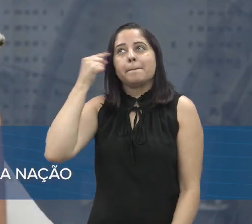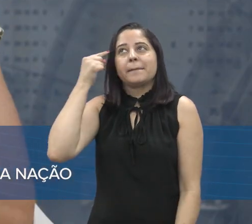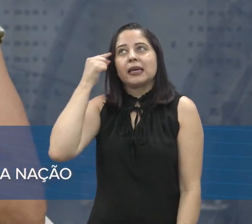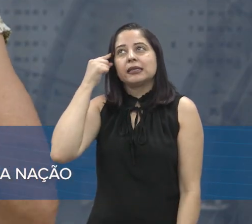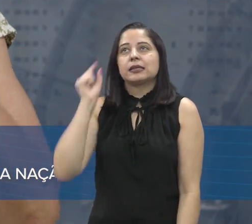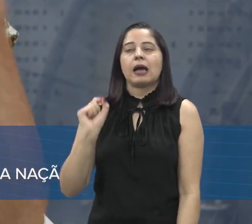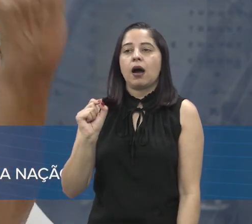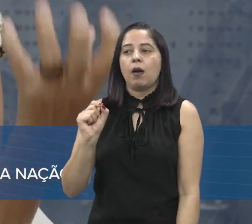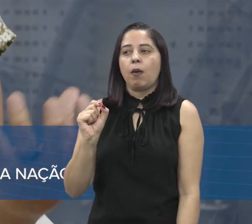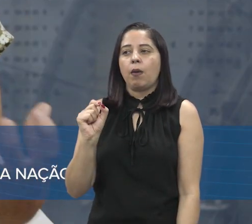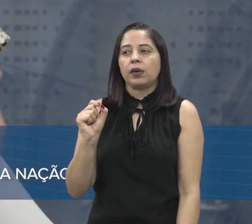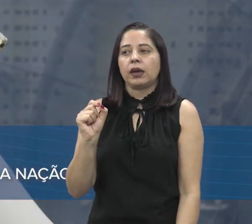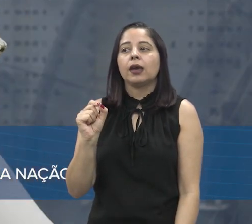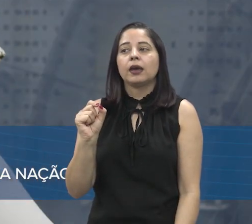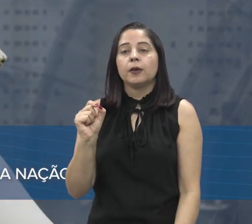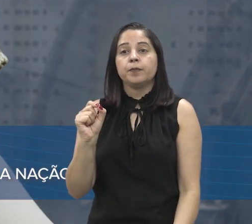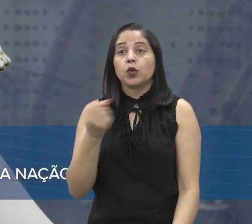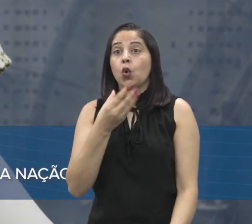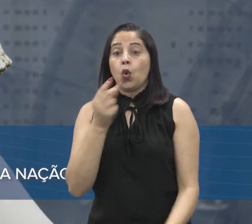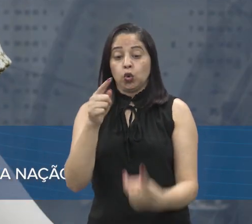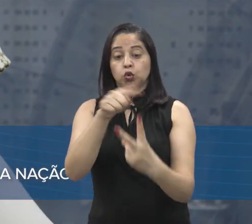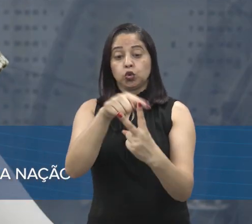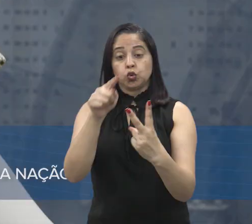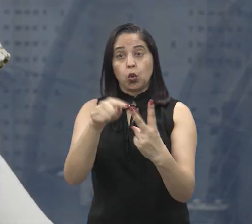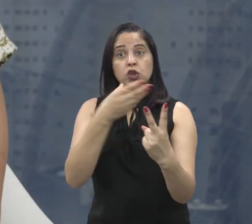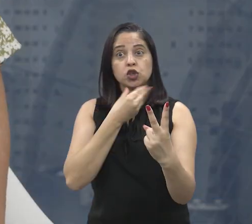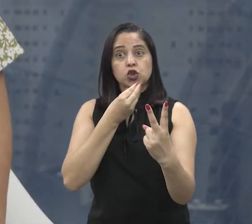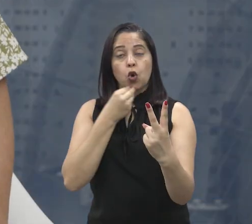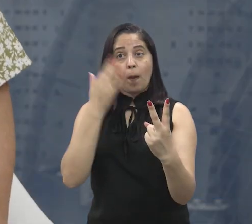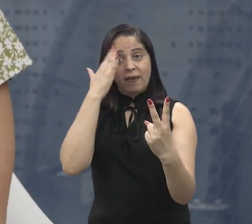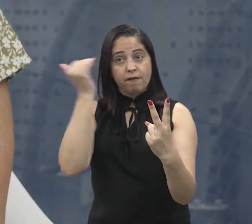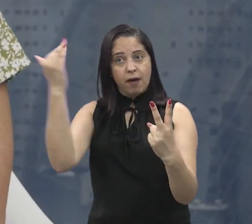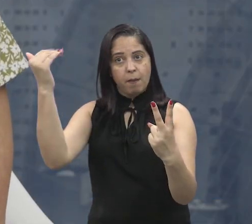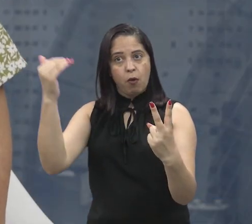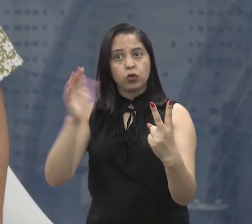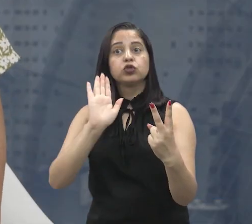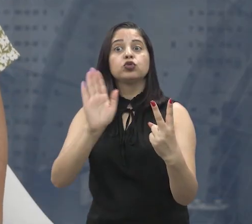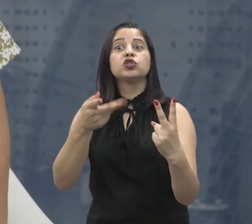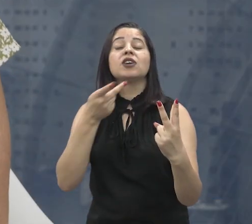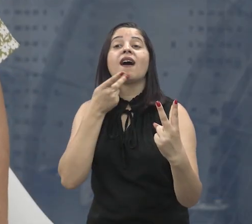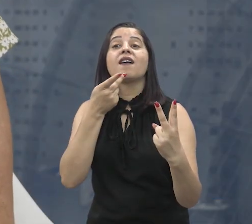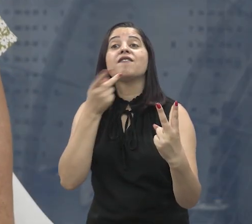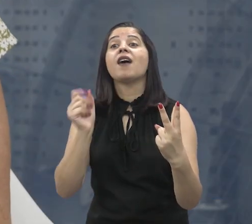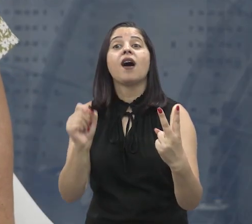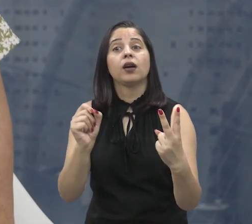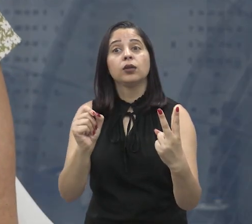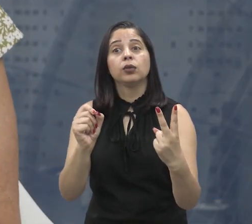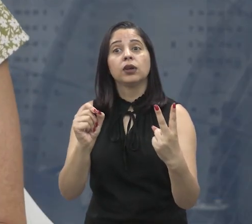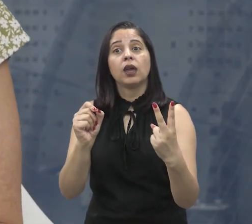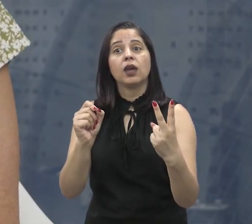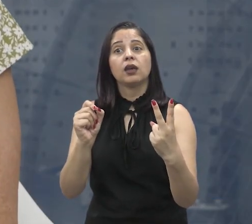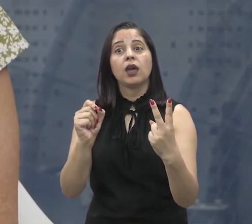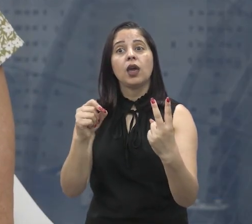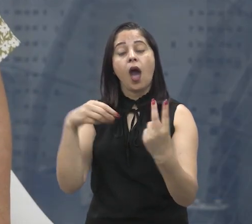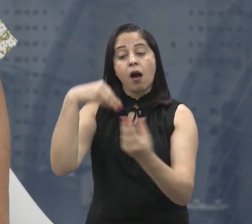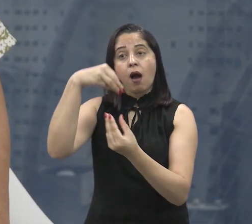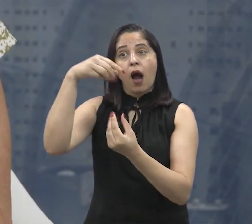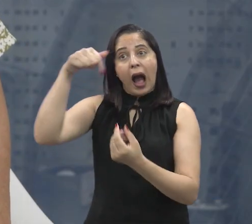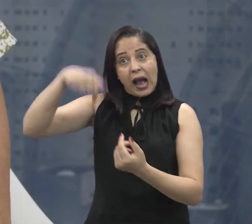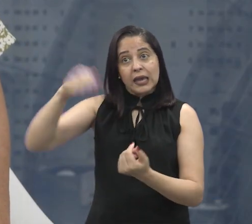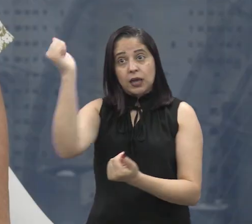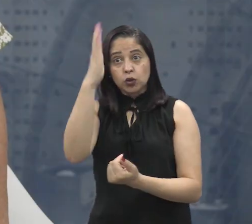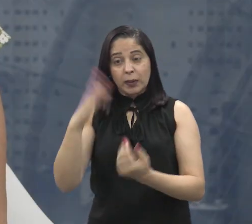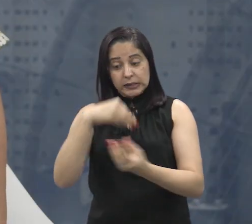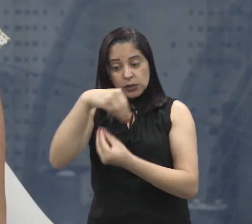identidade, mas temos várias que constituem uma nação, né? E que avançam de forma do desenvolvimento